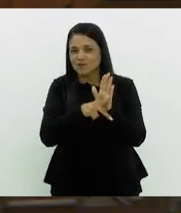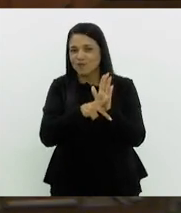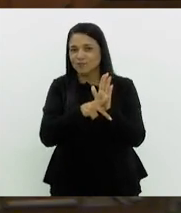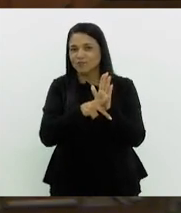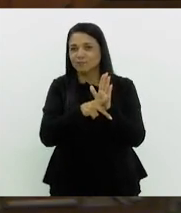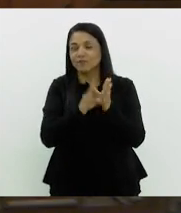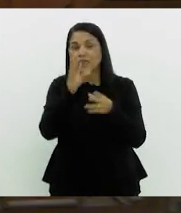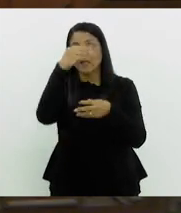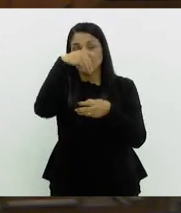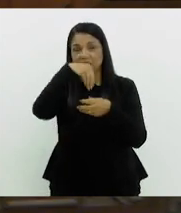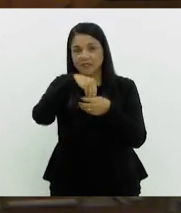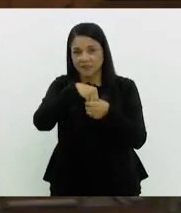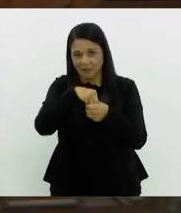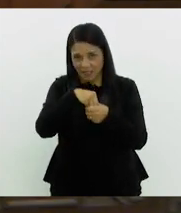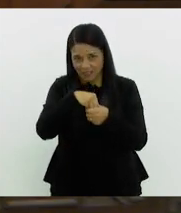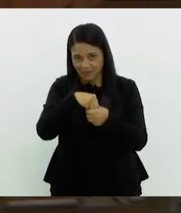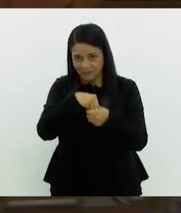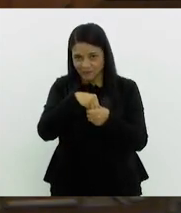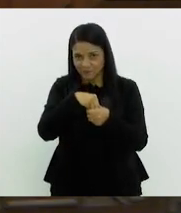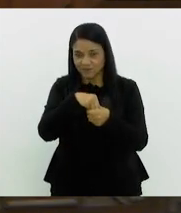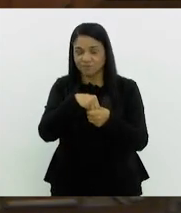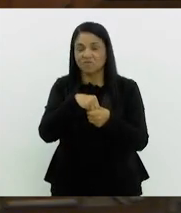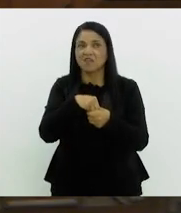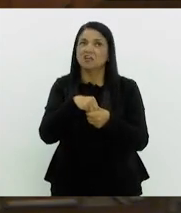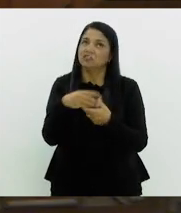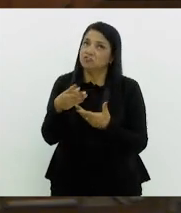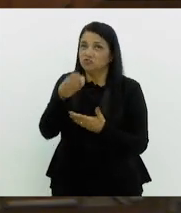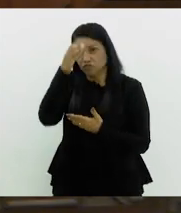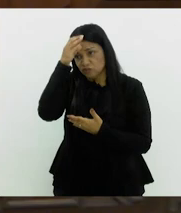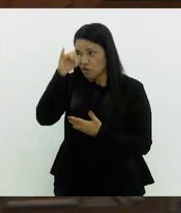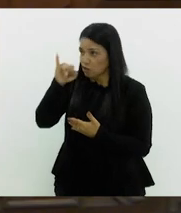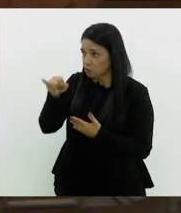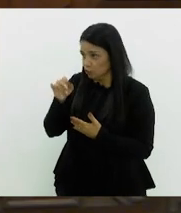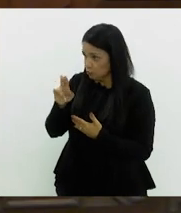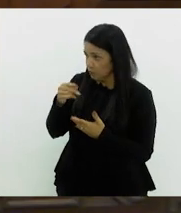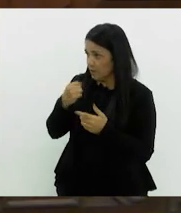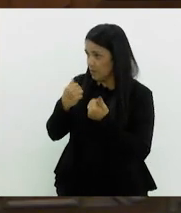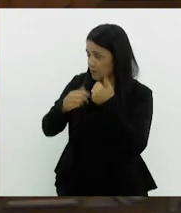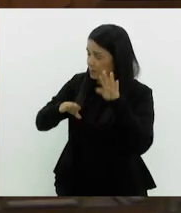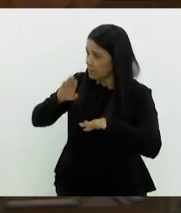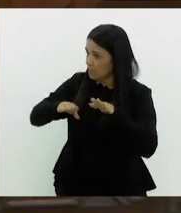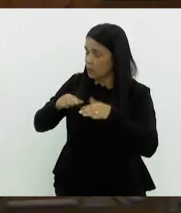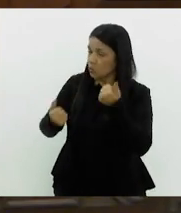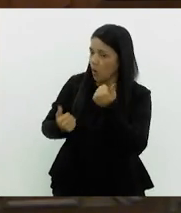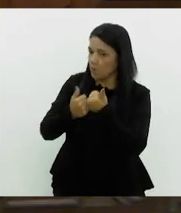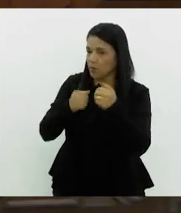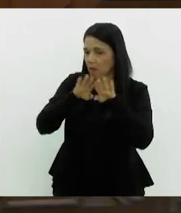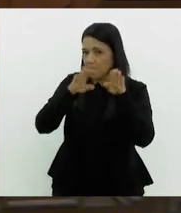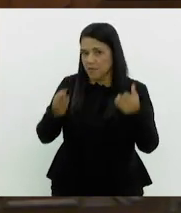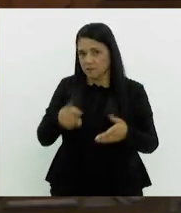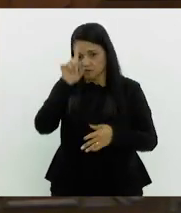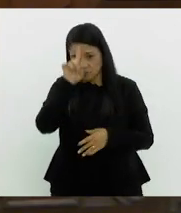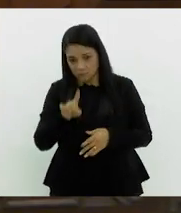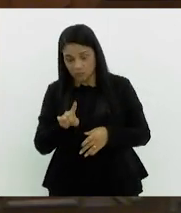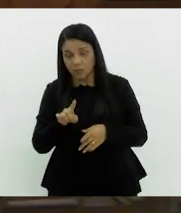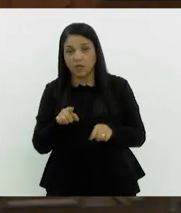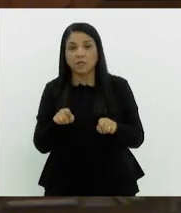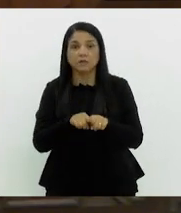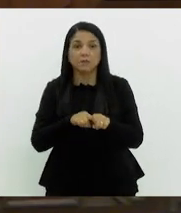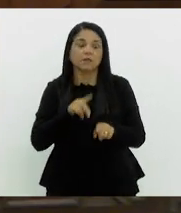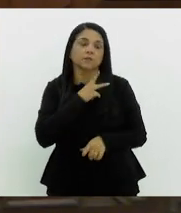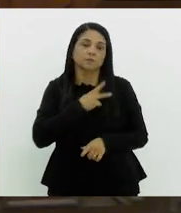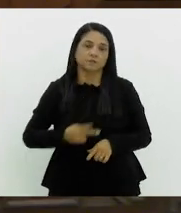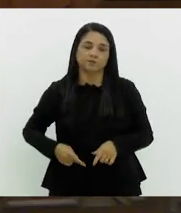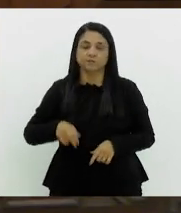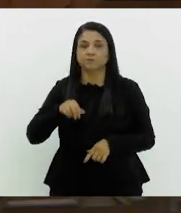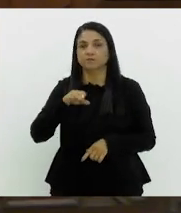interna, obviamente, porque ele vai depender, Tia Ju, do apoiamento da mesa diretora, acima de tudo, e, obviamente, do nosso presidente Rodrigo